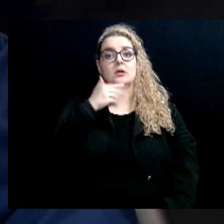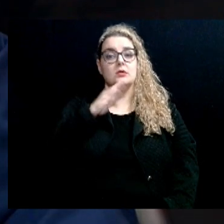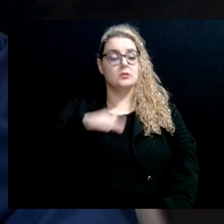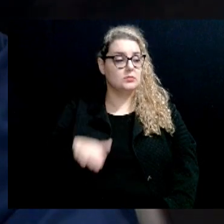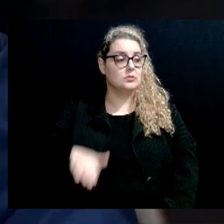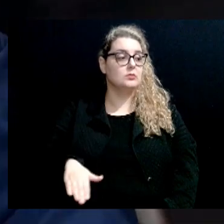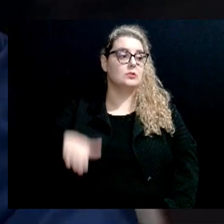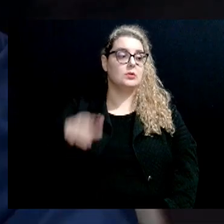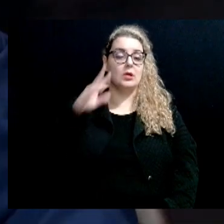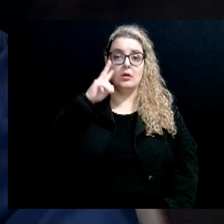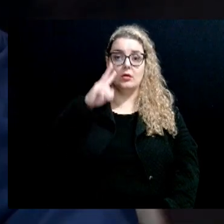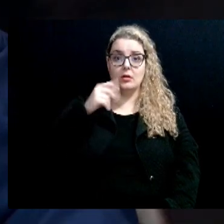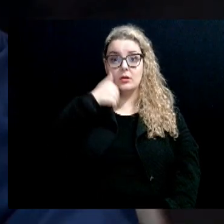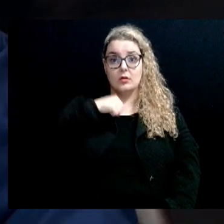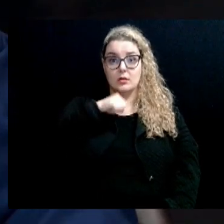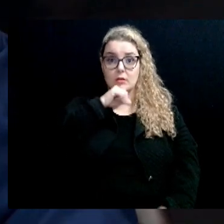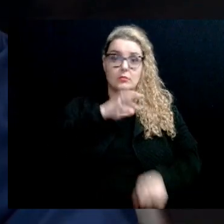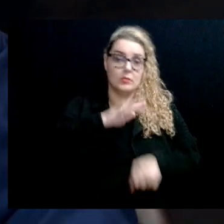é doente.